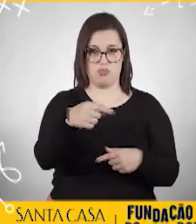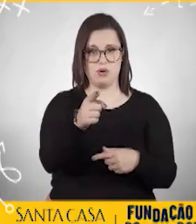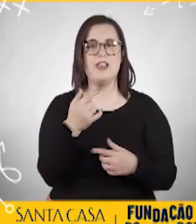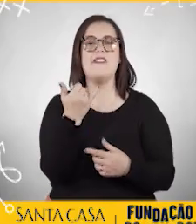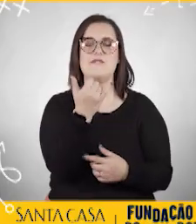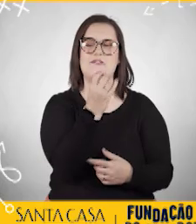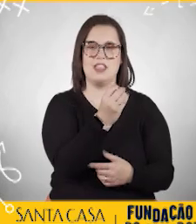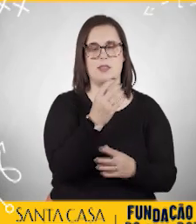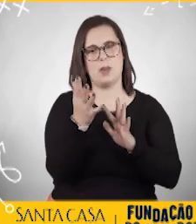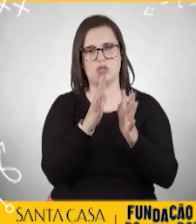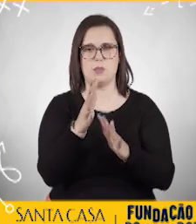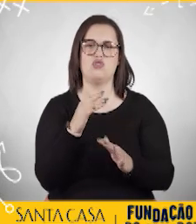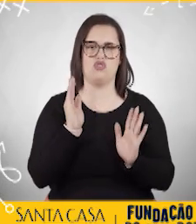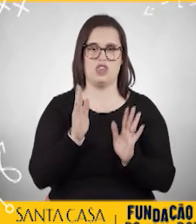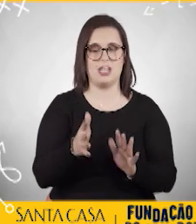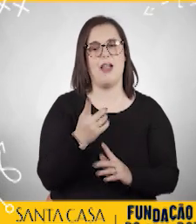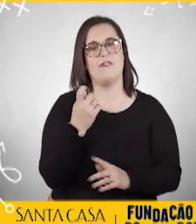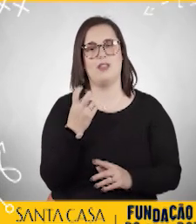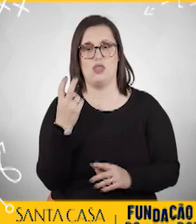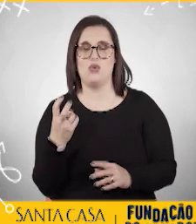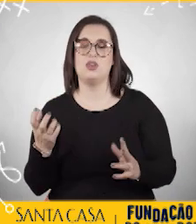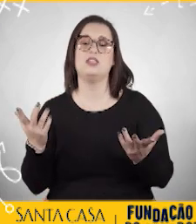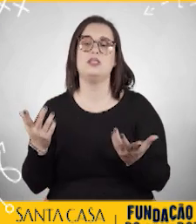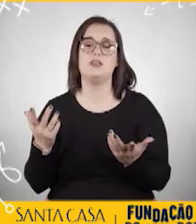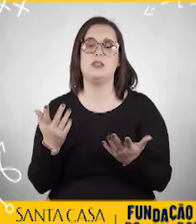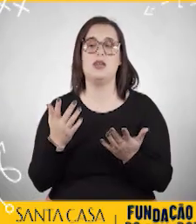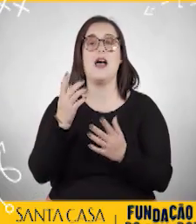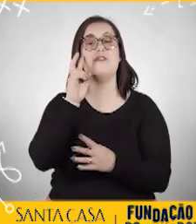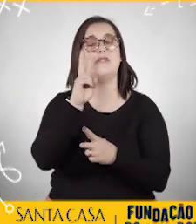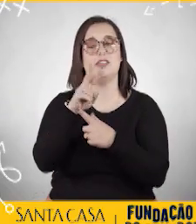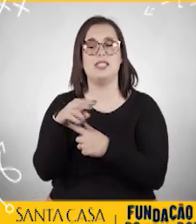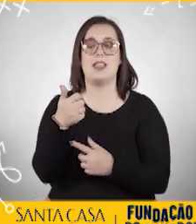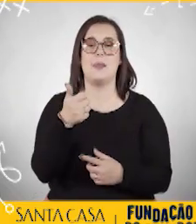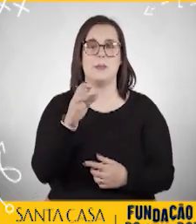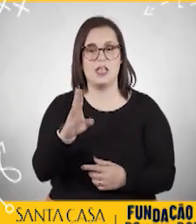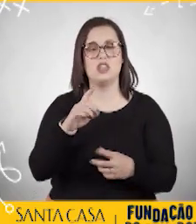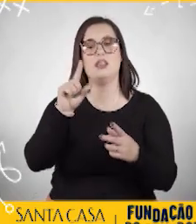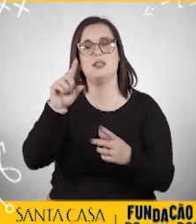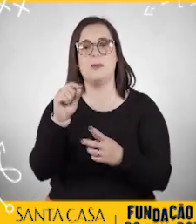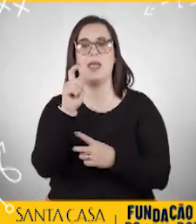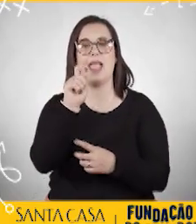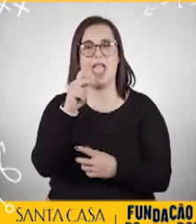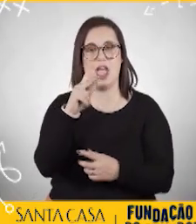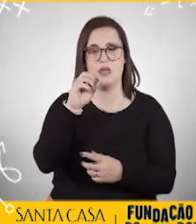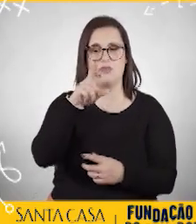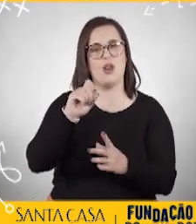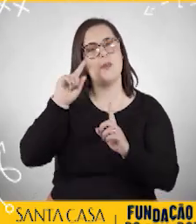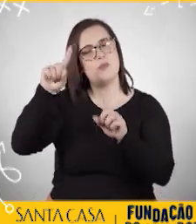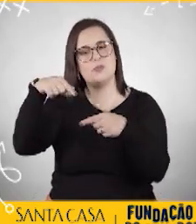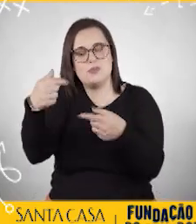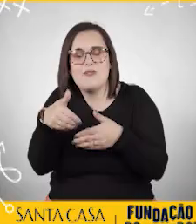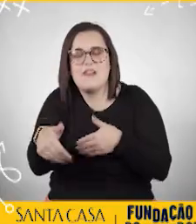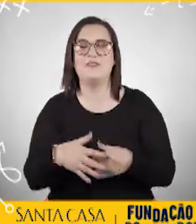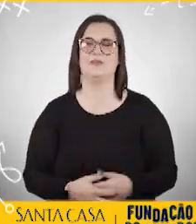por 20 das 22 associações distritais e regionais, faltando apenas a visita a Beja e Évora, que está agendada para